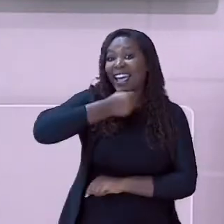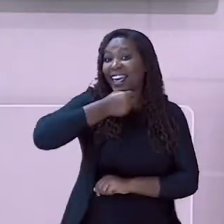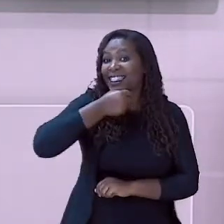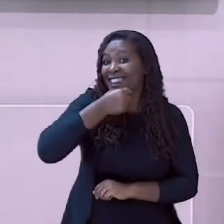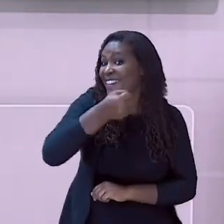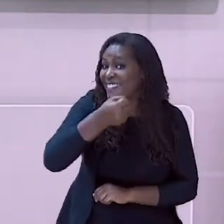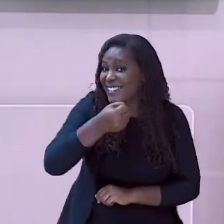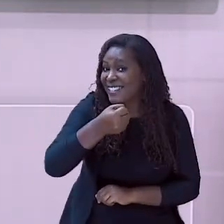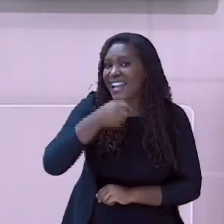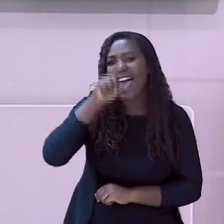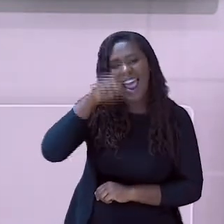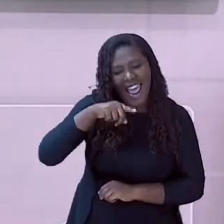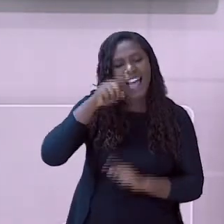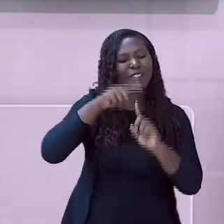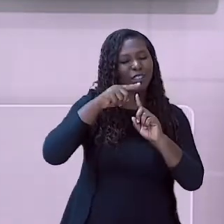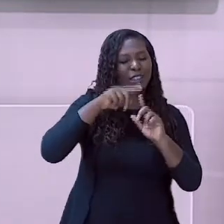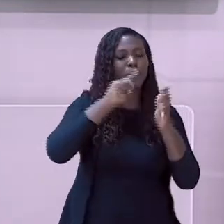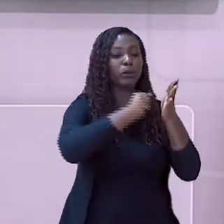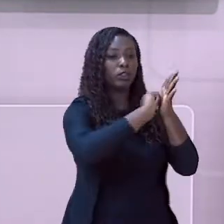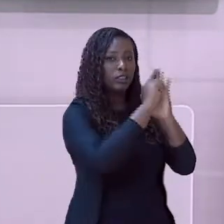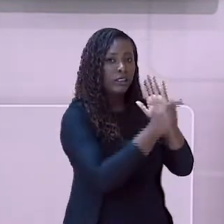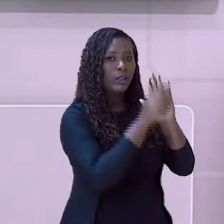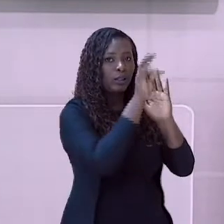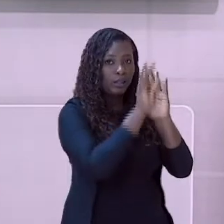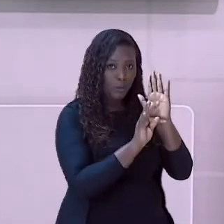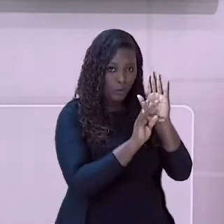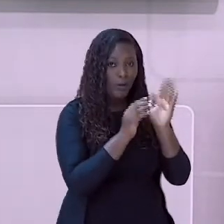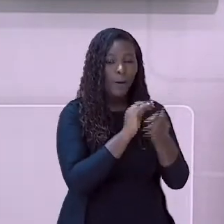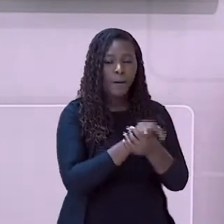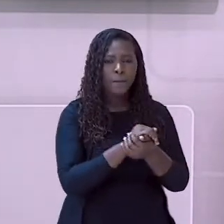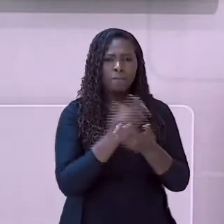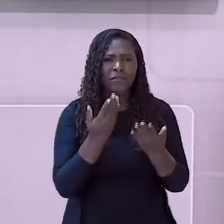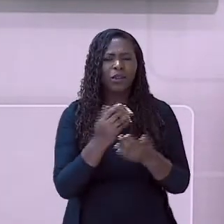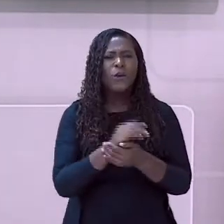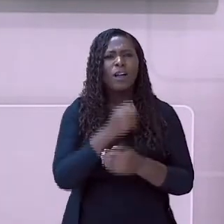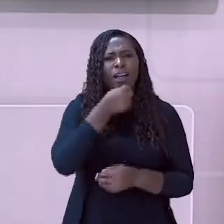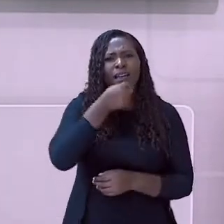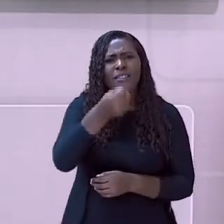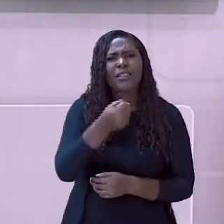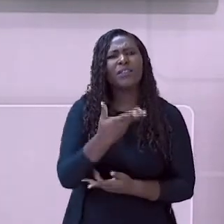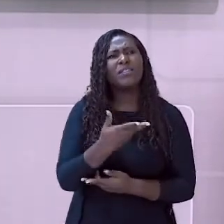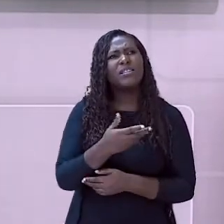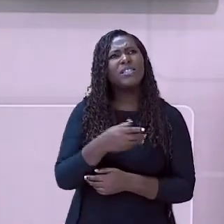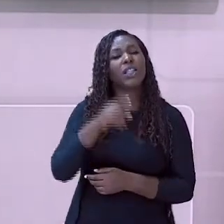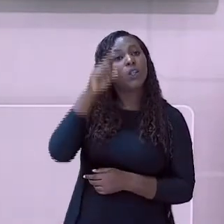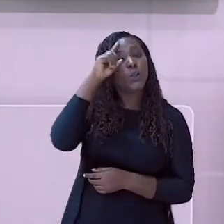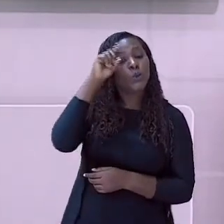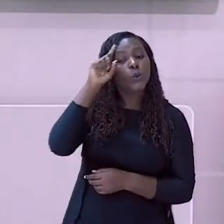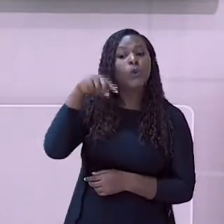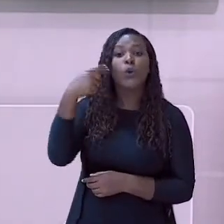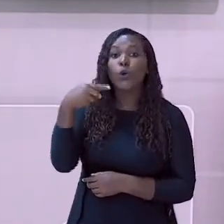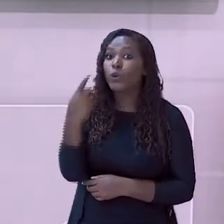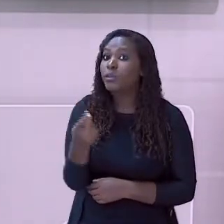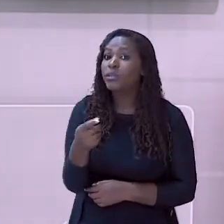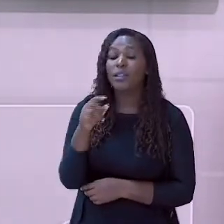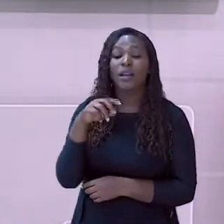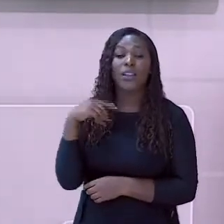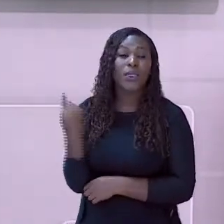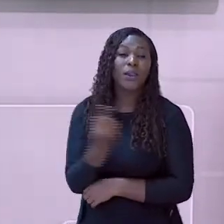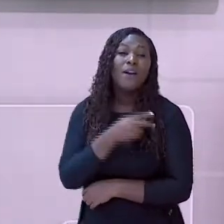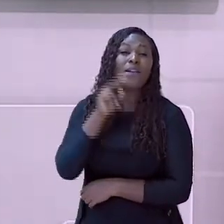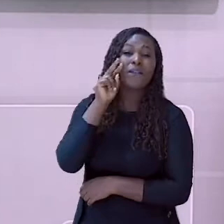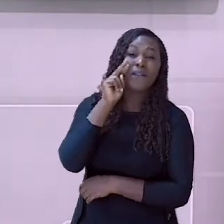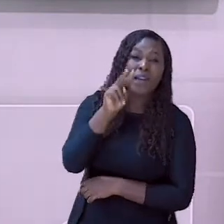entrevistas. Bom, gente, as entrevistas fazem parte do nosso dia a dia, do nosso cotidiano. Nós temos entrevistas de